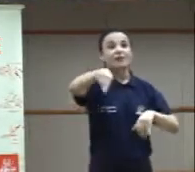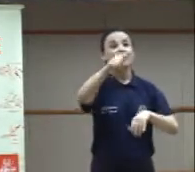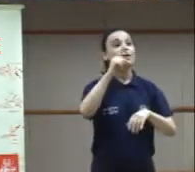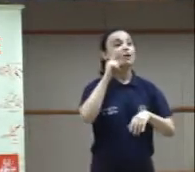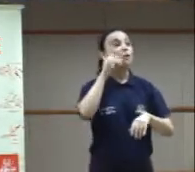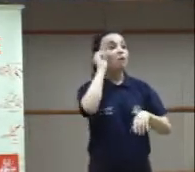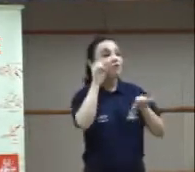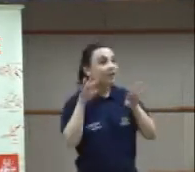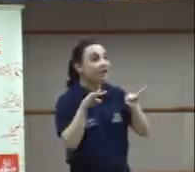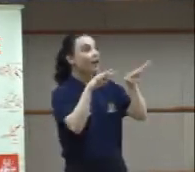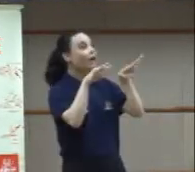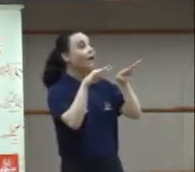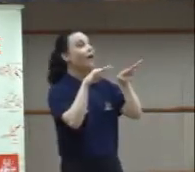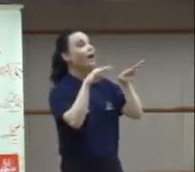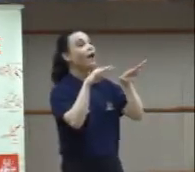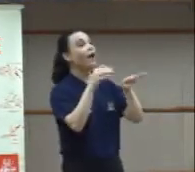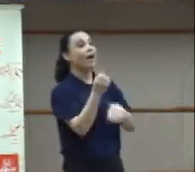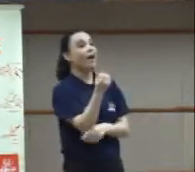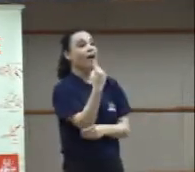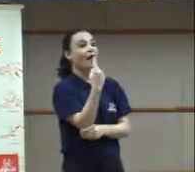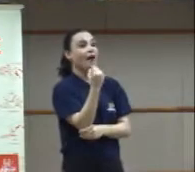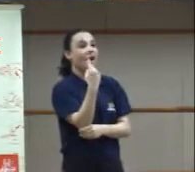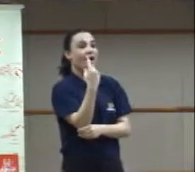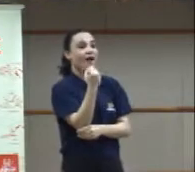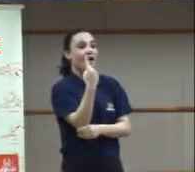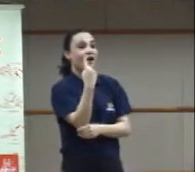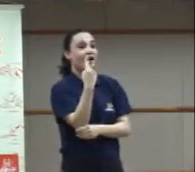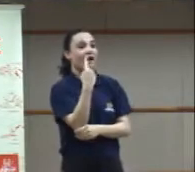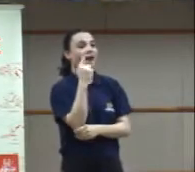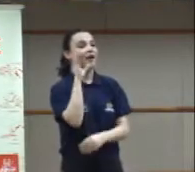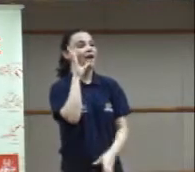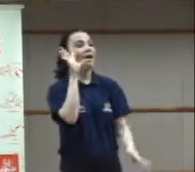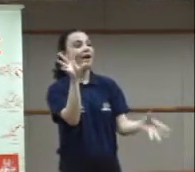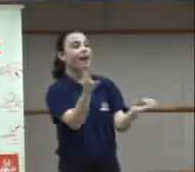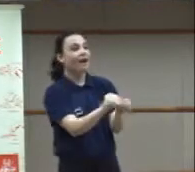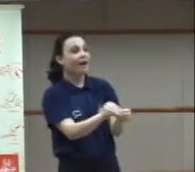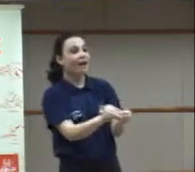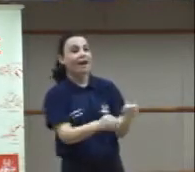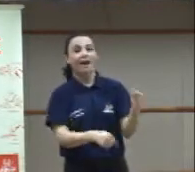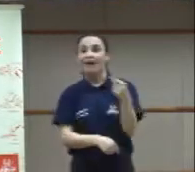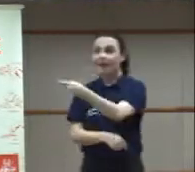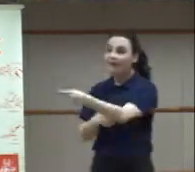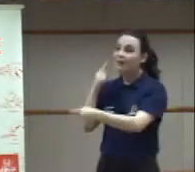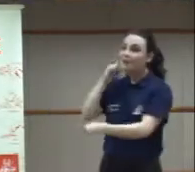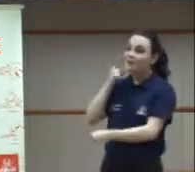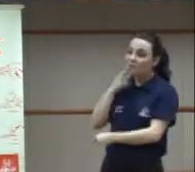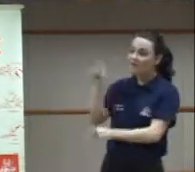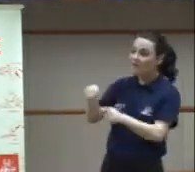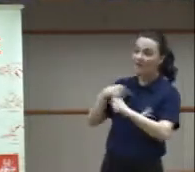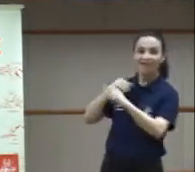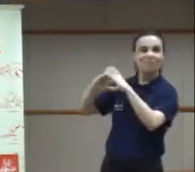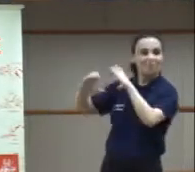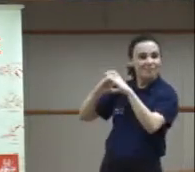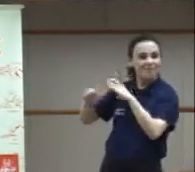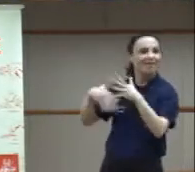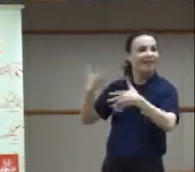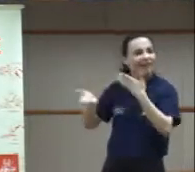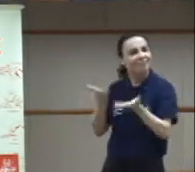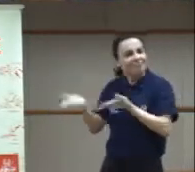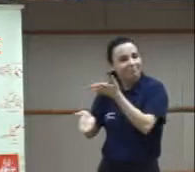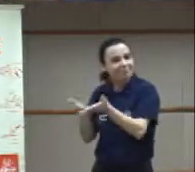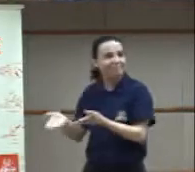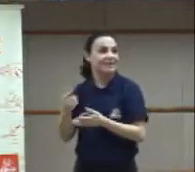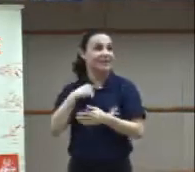aquela curiosidade sem resposta, né? Todos já sabem, poxa, ele é tão inteligente, eu posso chegar lá. E aí eles já começam a